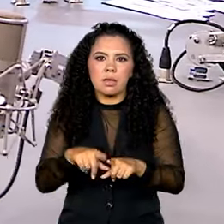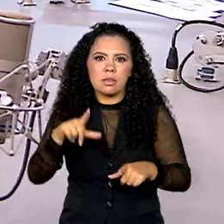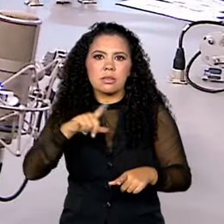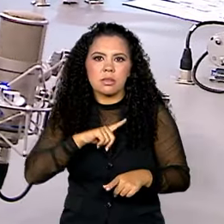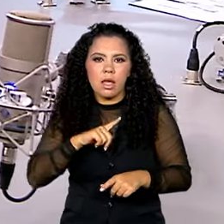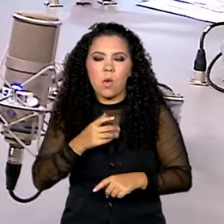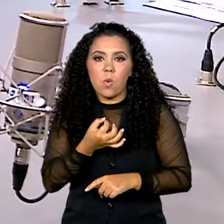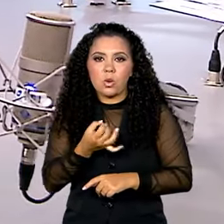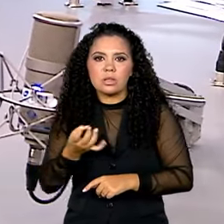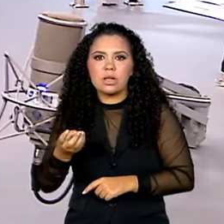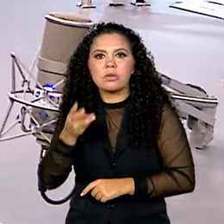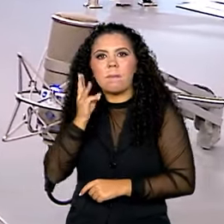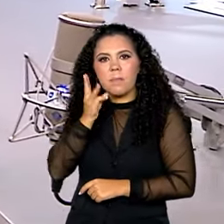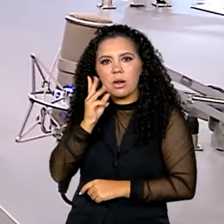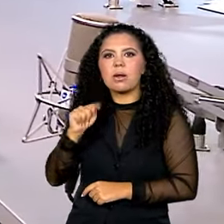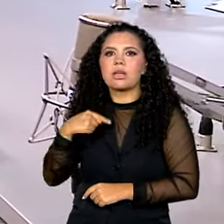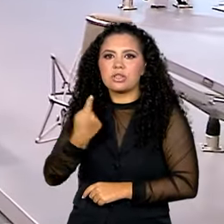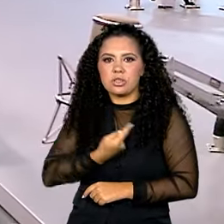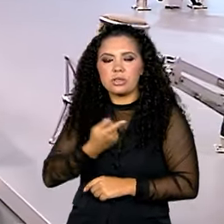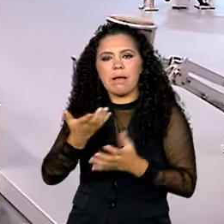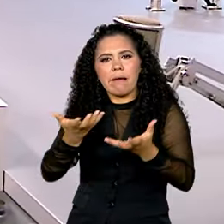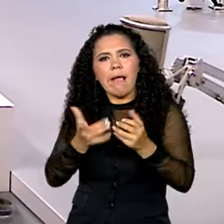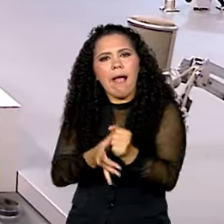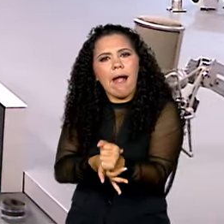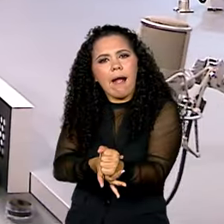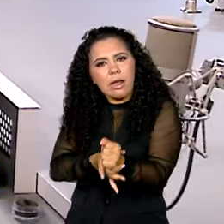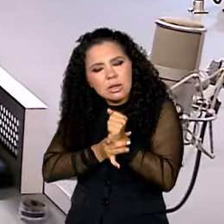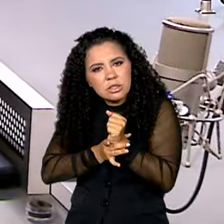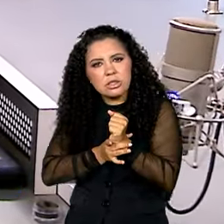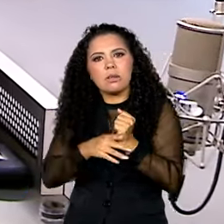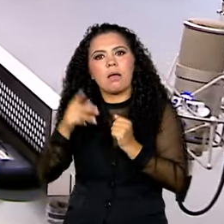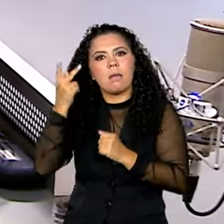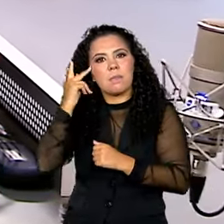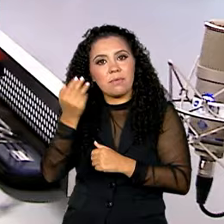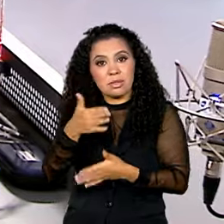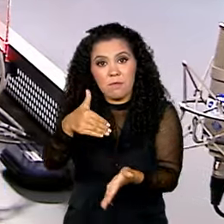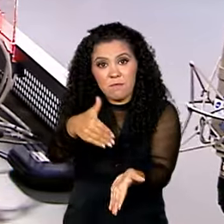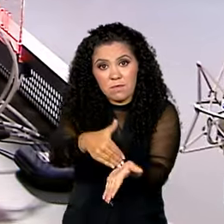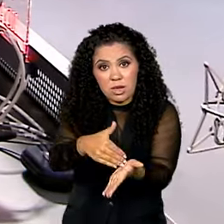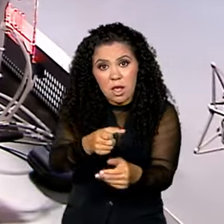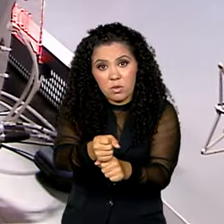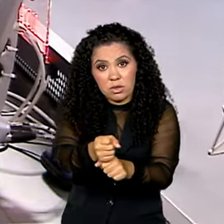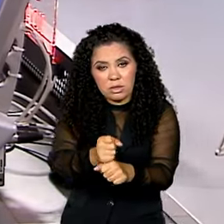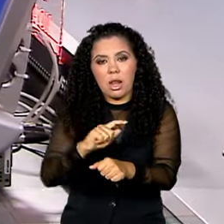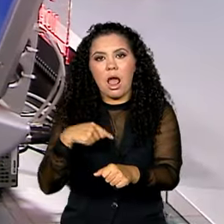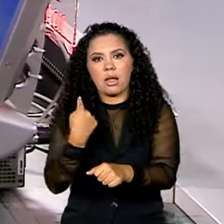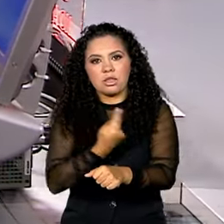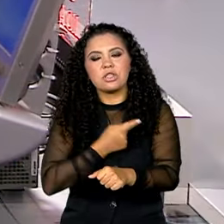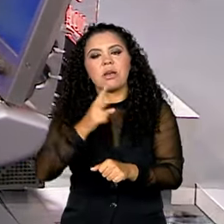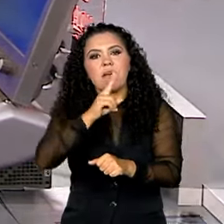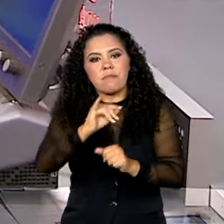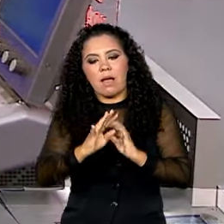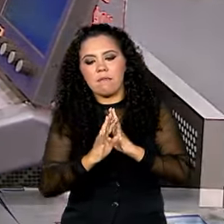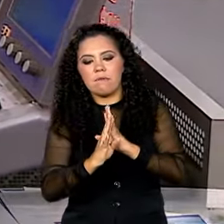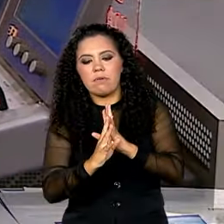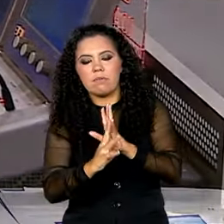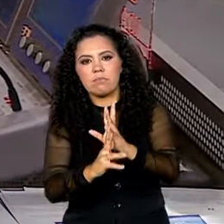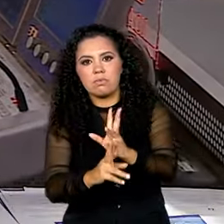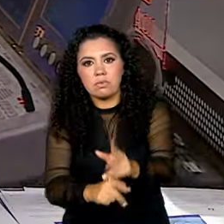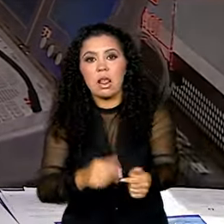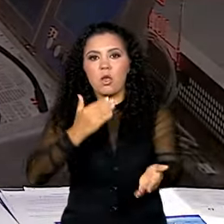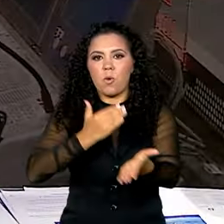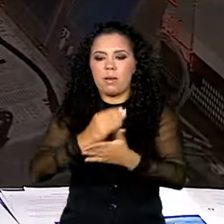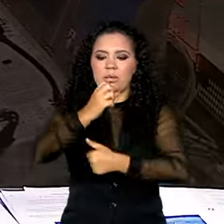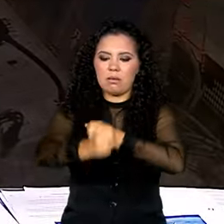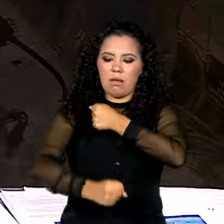no Maranhão que nós vamos vencer. Então eu quero garantir a você que até o final do ano nós vamos zerar essa fila e nós vamos iniciar